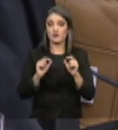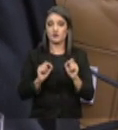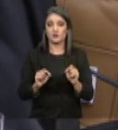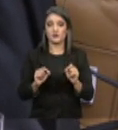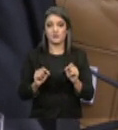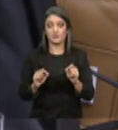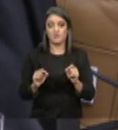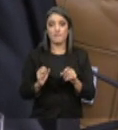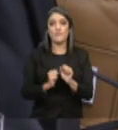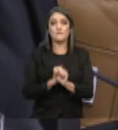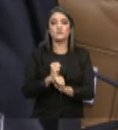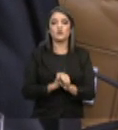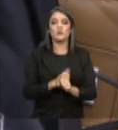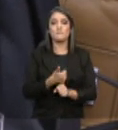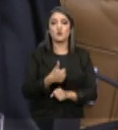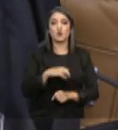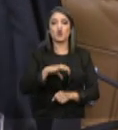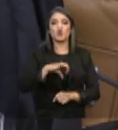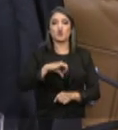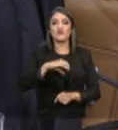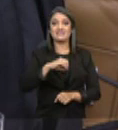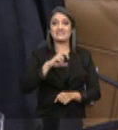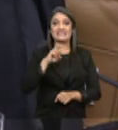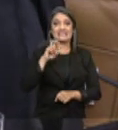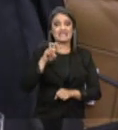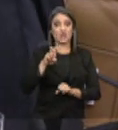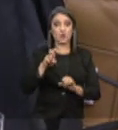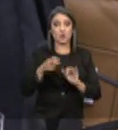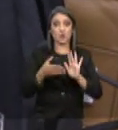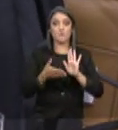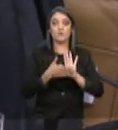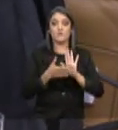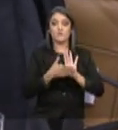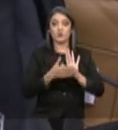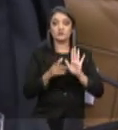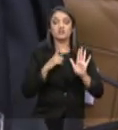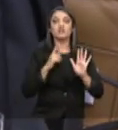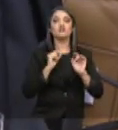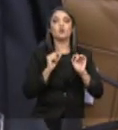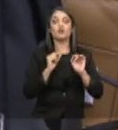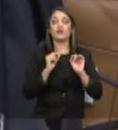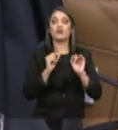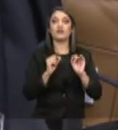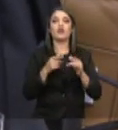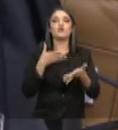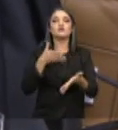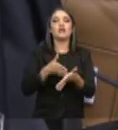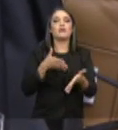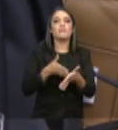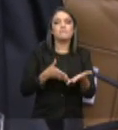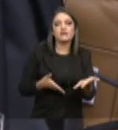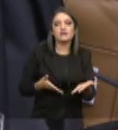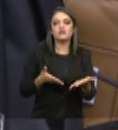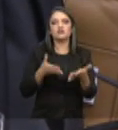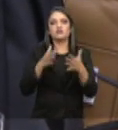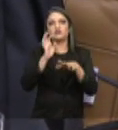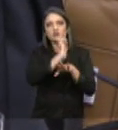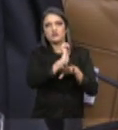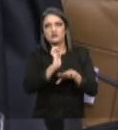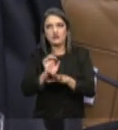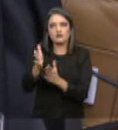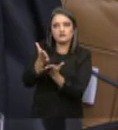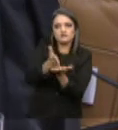proposta em 1905 e que tratava de limites territoriais interestaduais